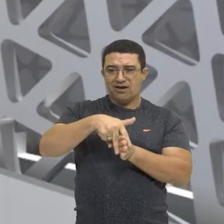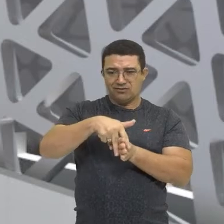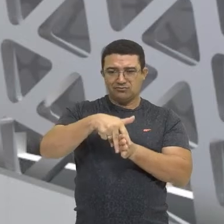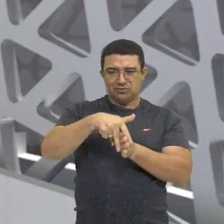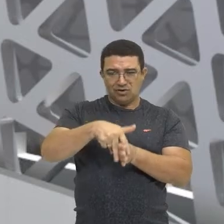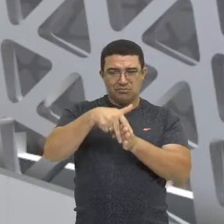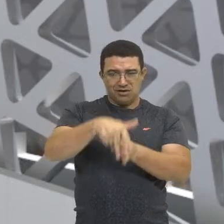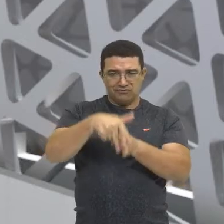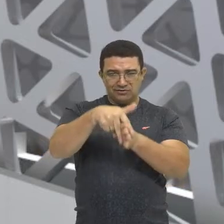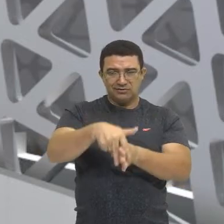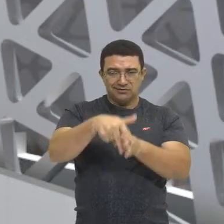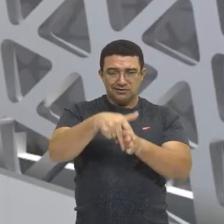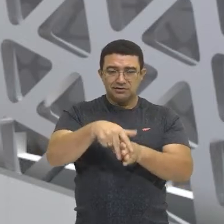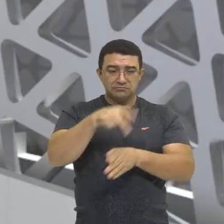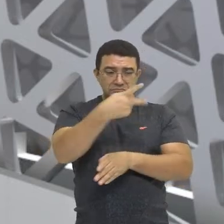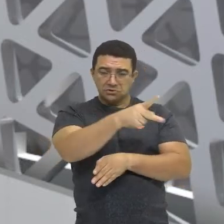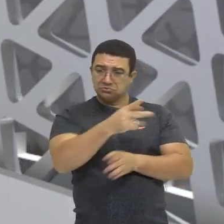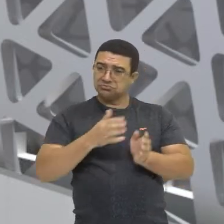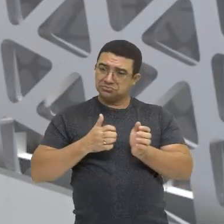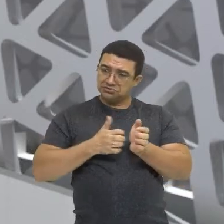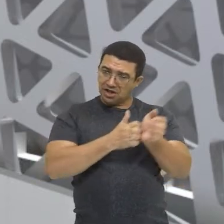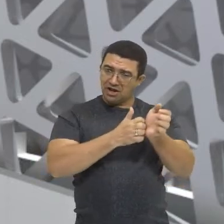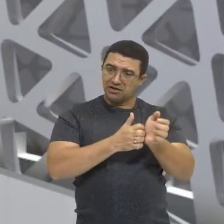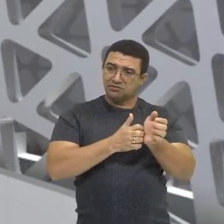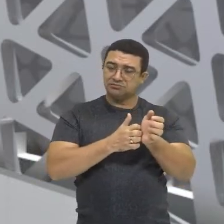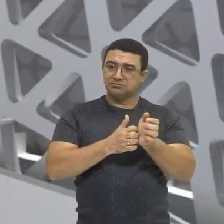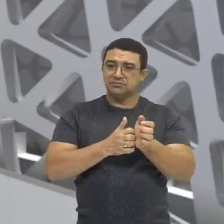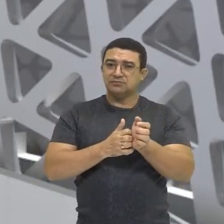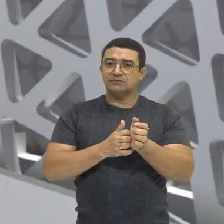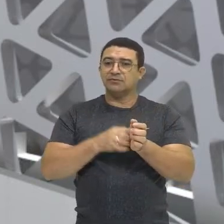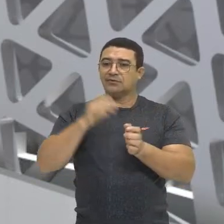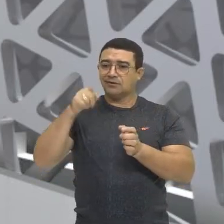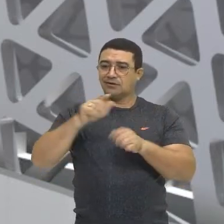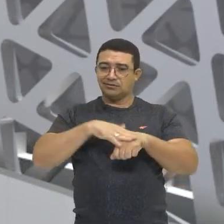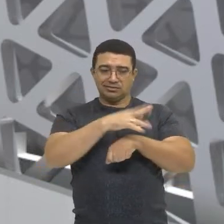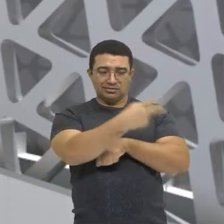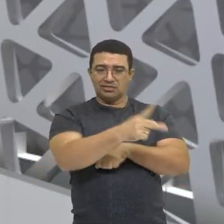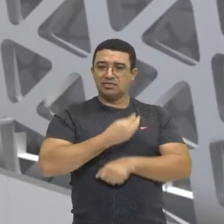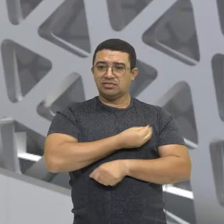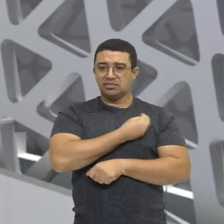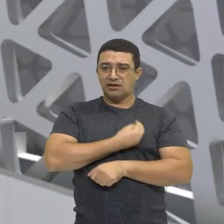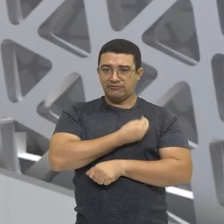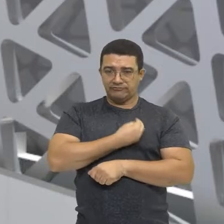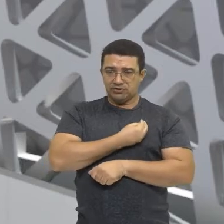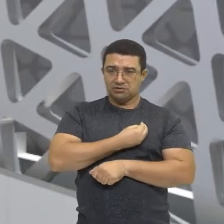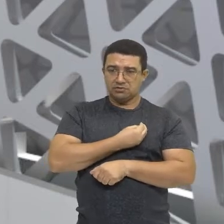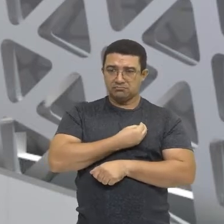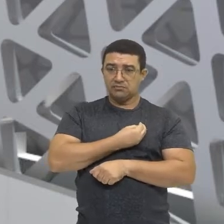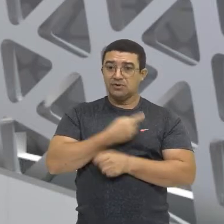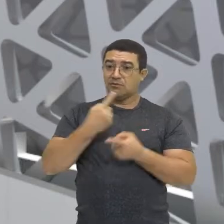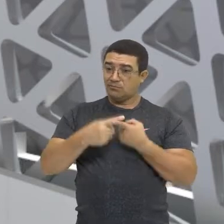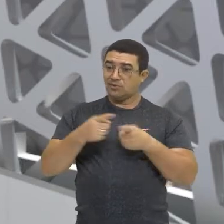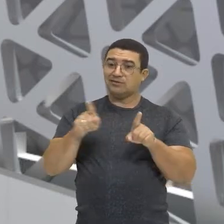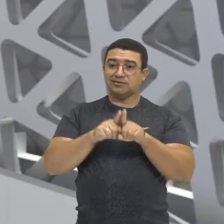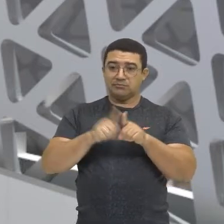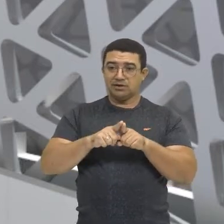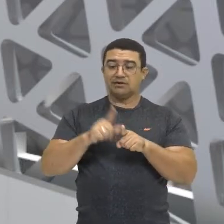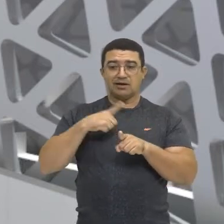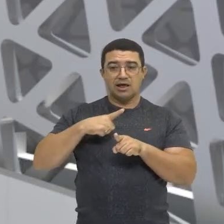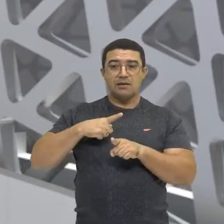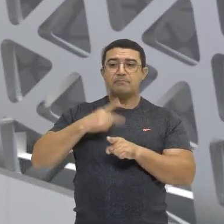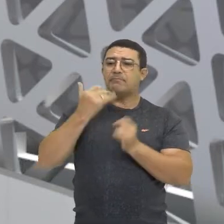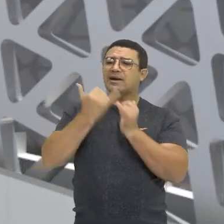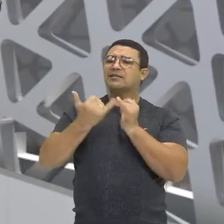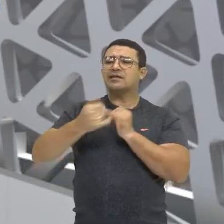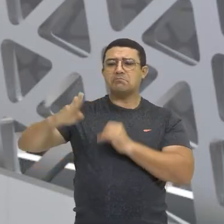seguem e que se traduzem na sua vida, vamos chamar assim, de militar, né? Porque eles tinham que proteger as